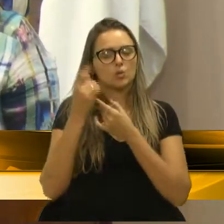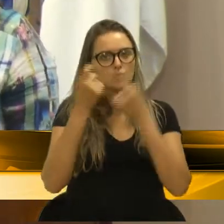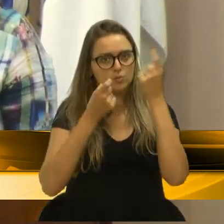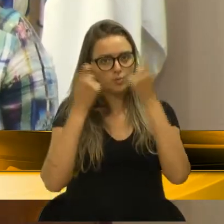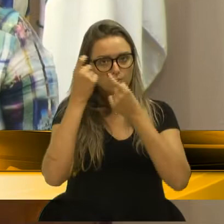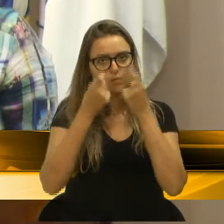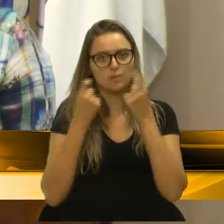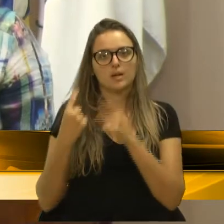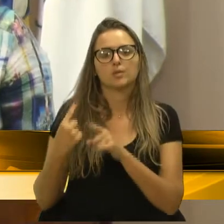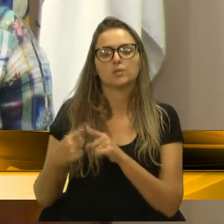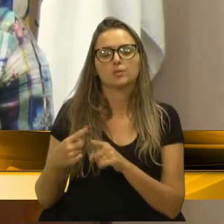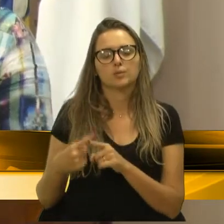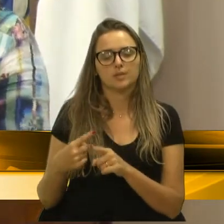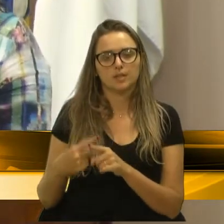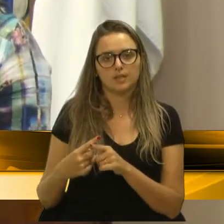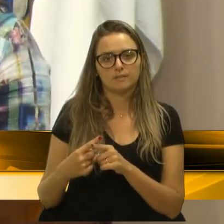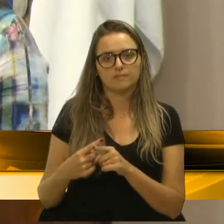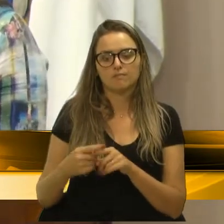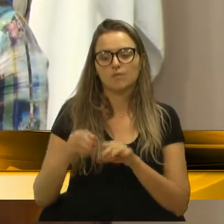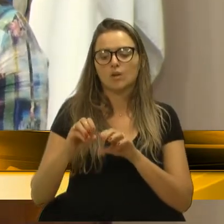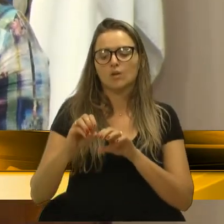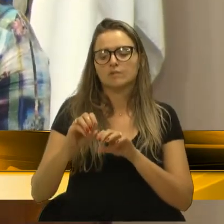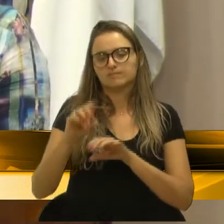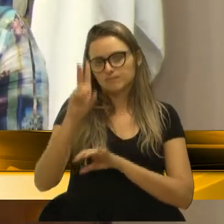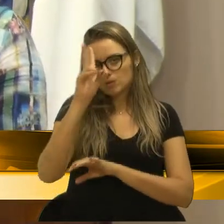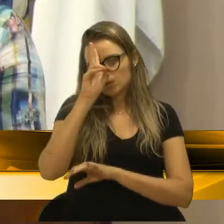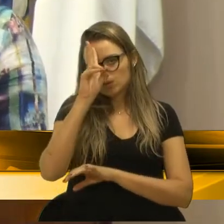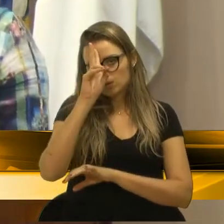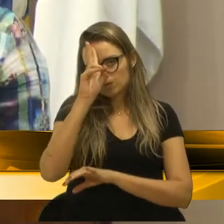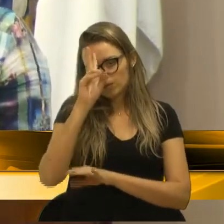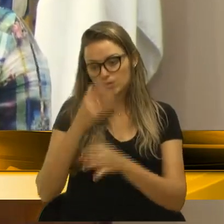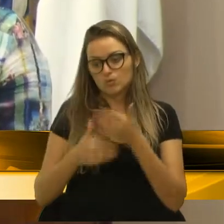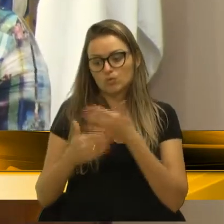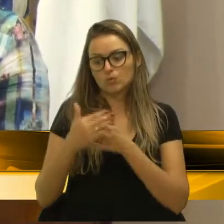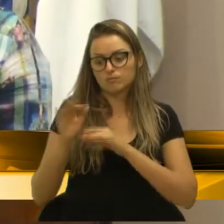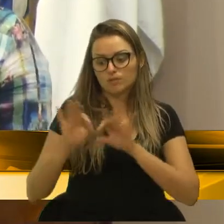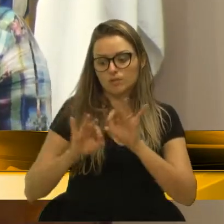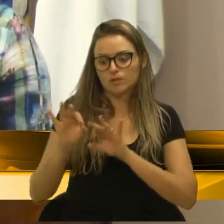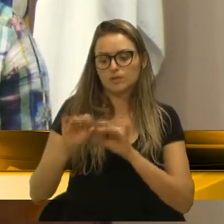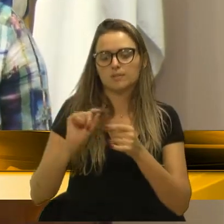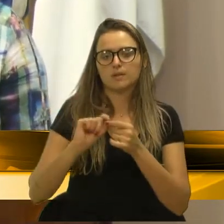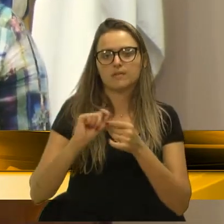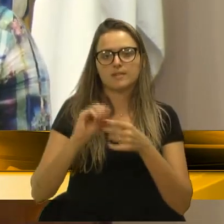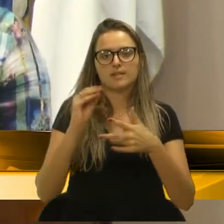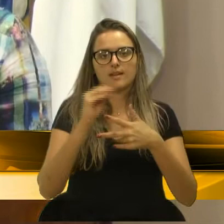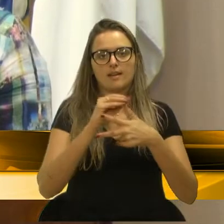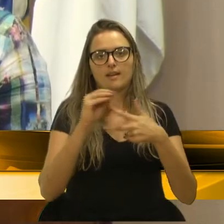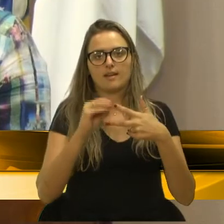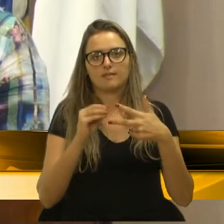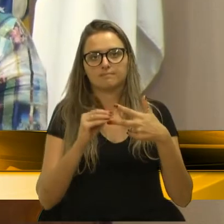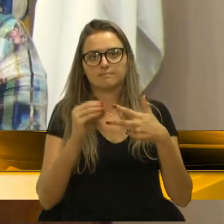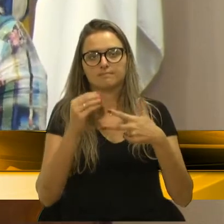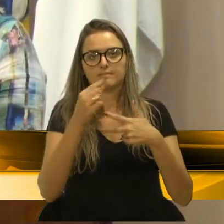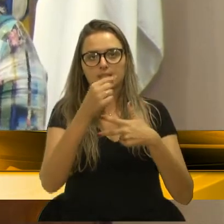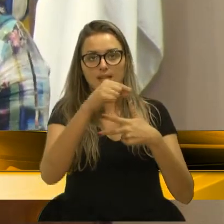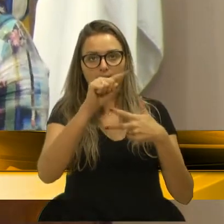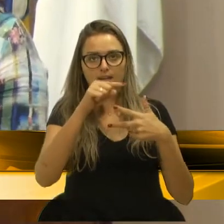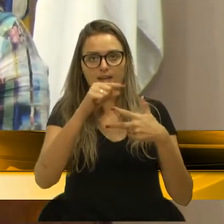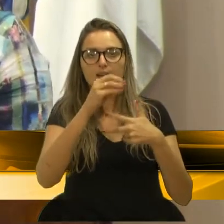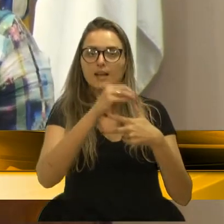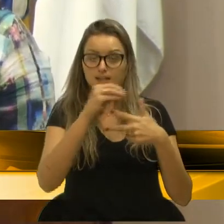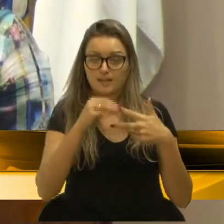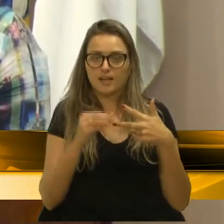porque, o ensino médio, os estudantes estão se preparando ali para o Enem, se preparando para entrar numa